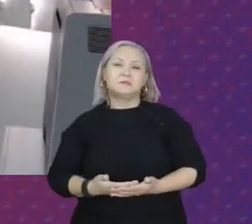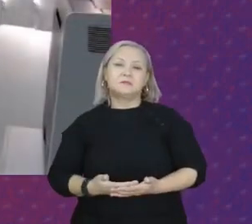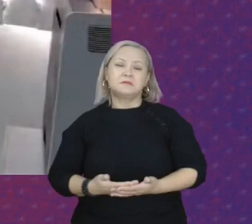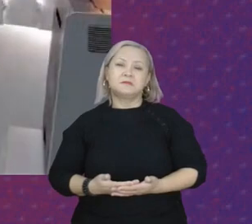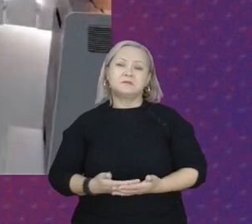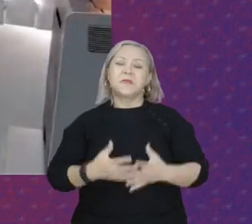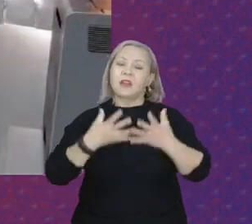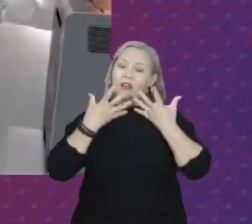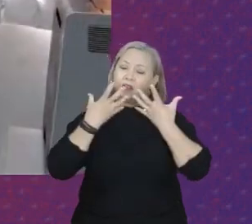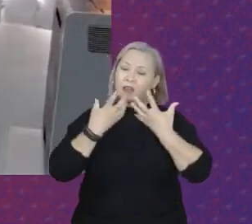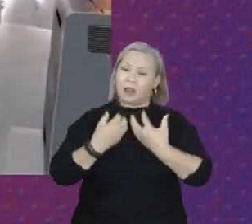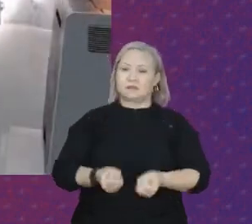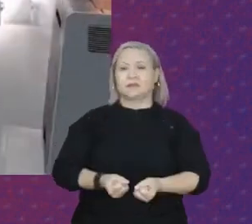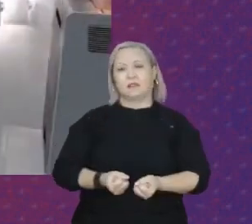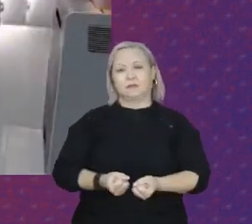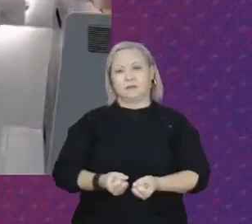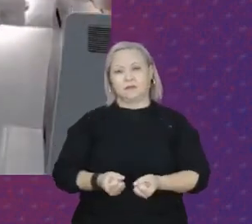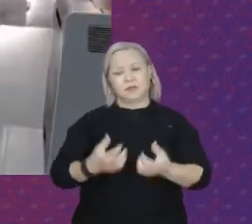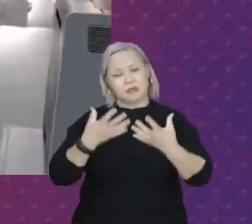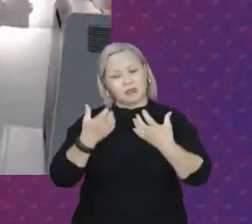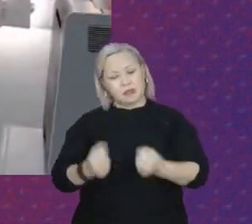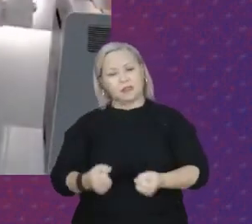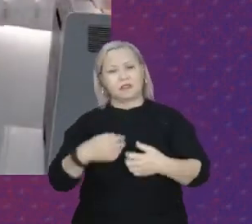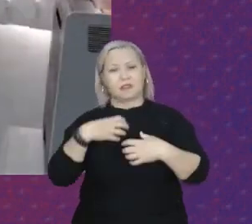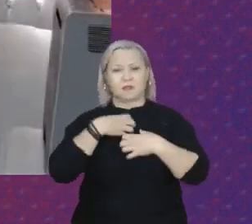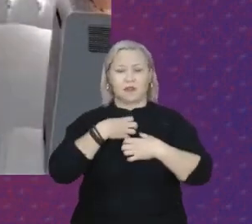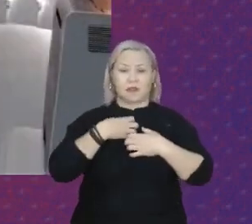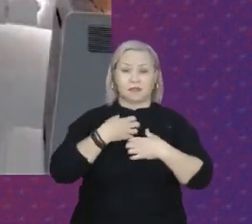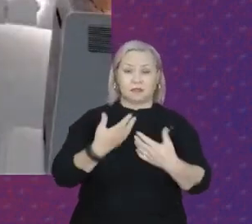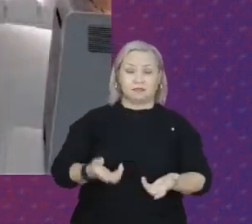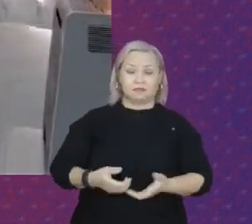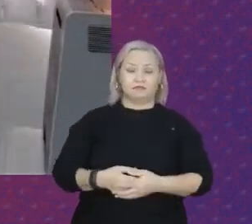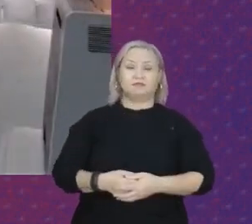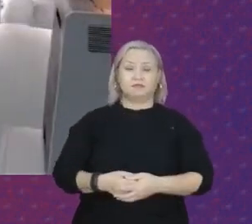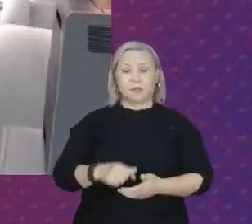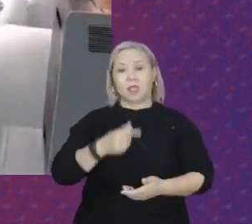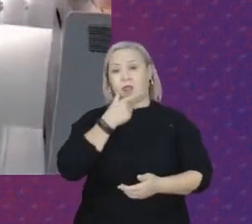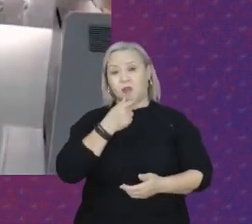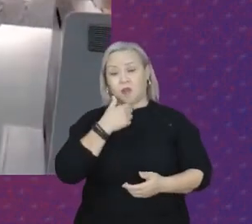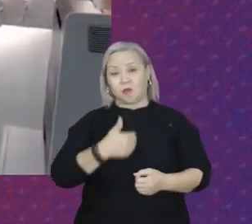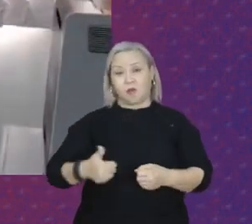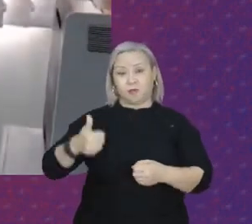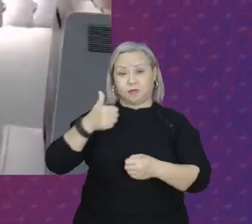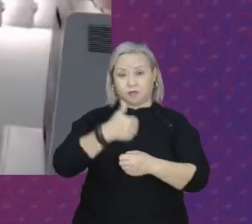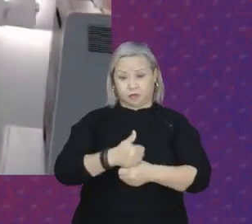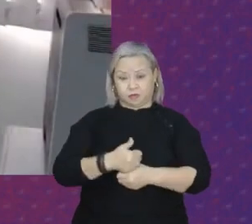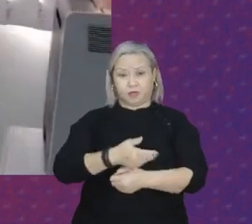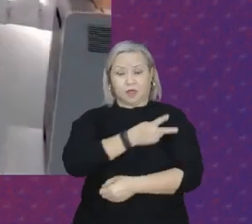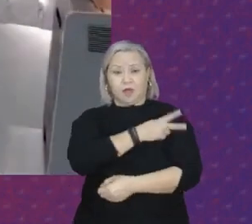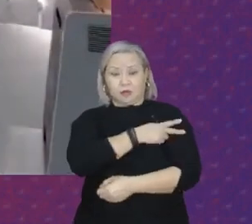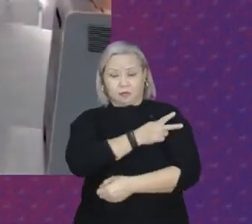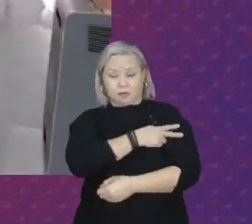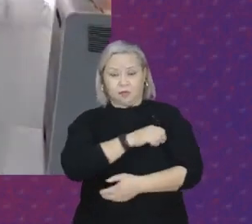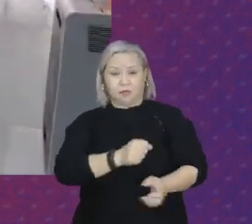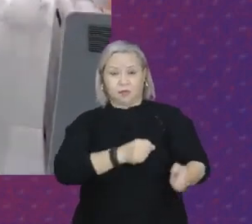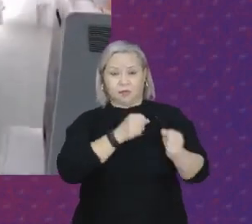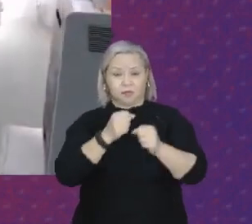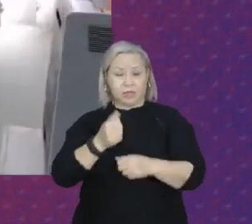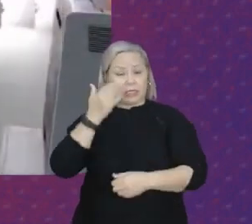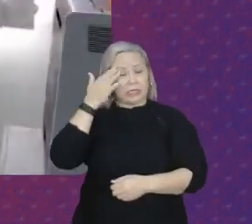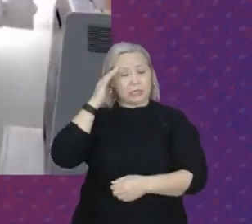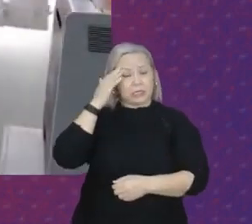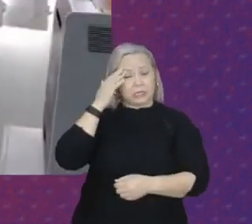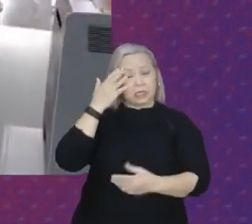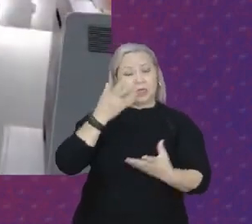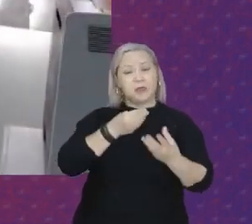decline da ocupação desses espaços de poder, e ainda entendendo que muitas vezes